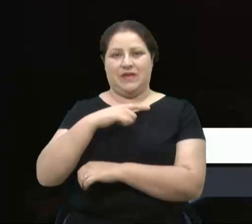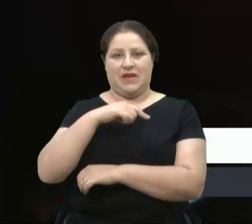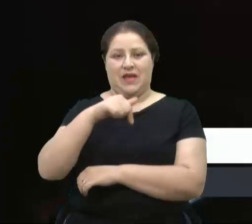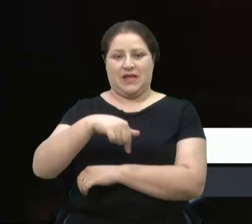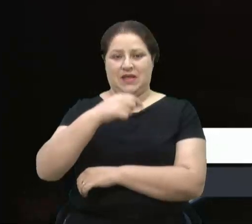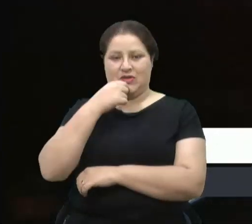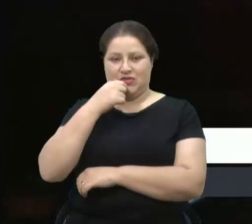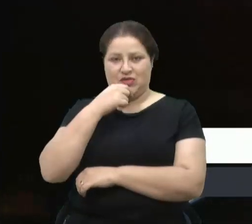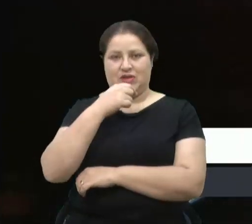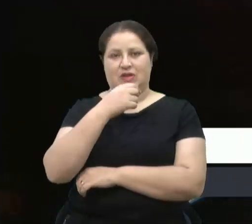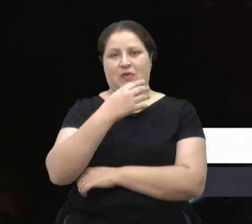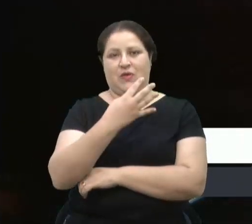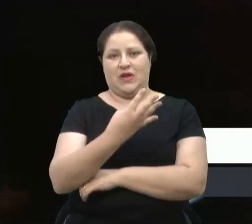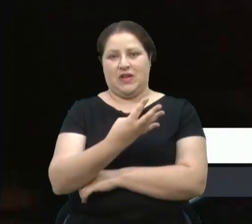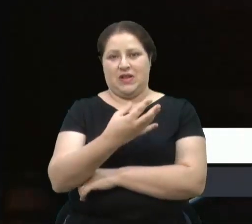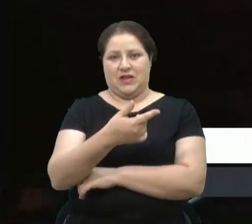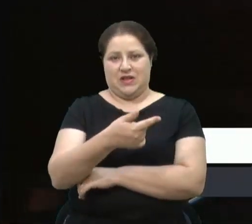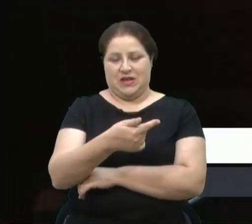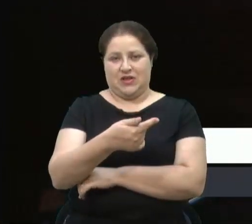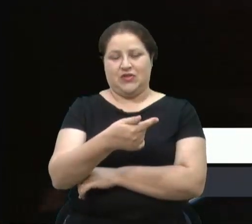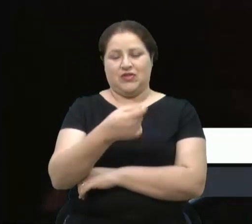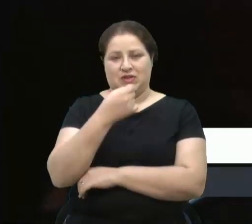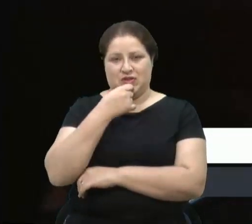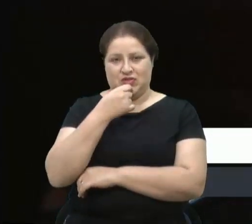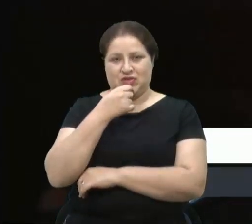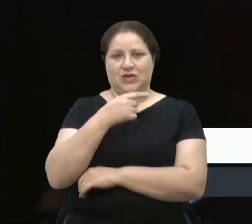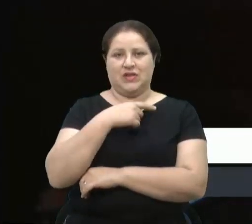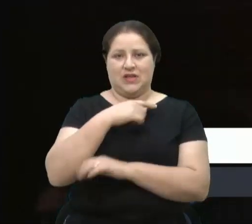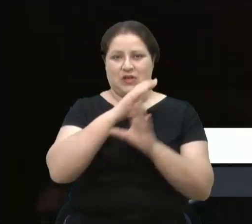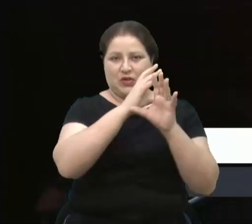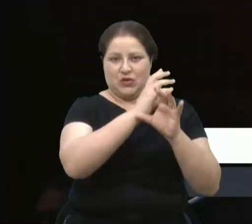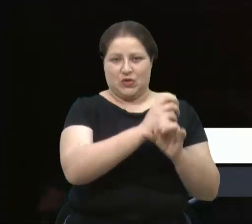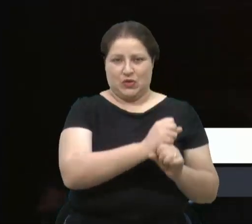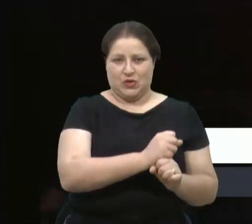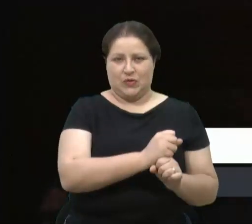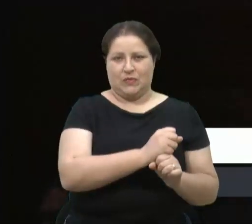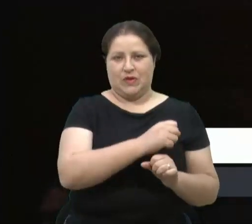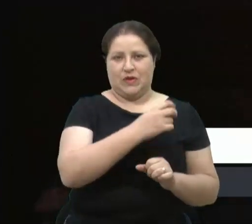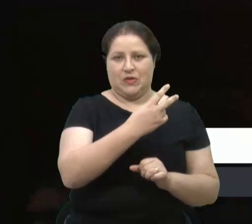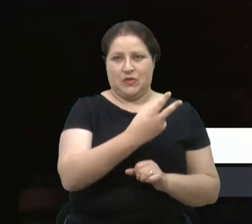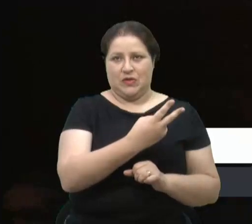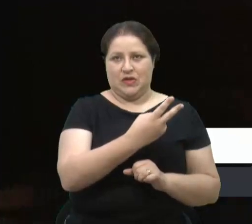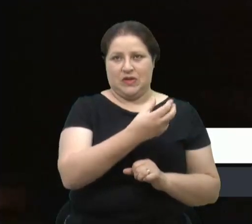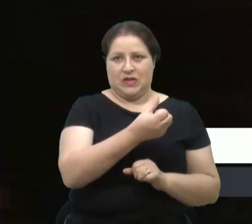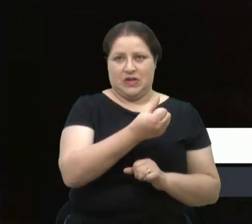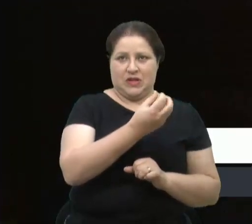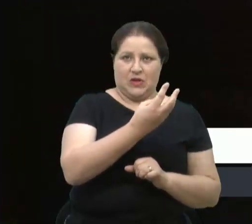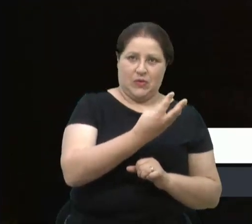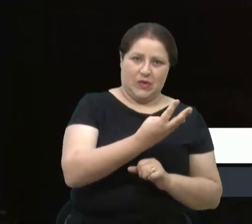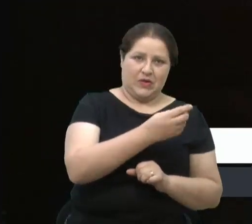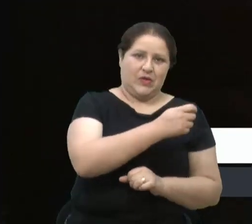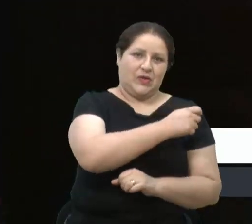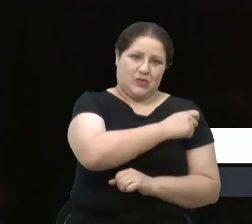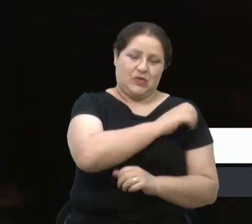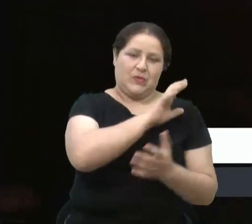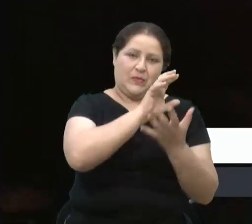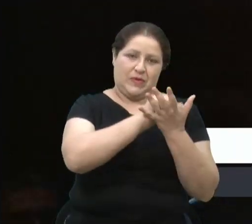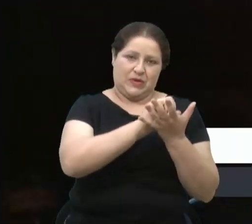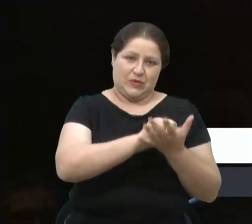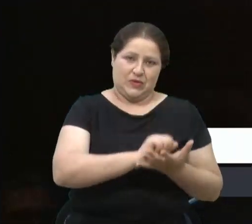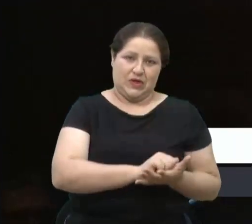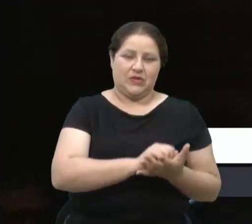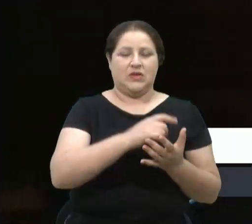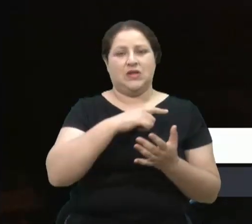260 alunos matriculados 84 São de Caxias do Sul nós estamos aí 36 municípios